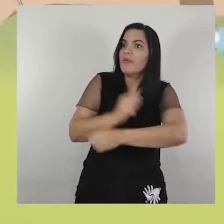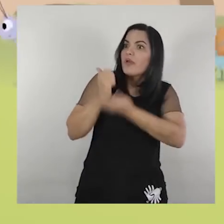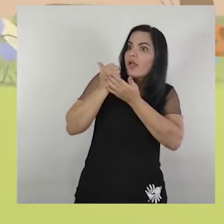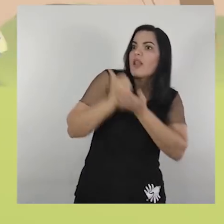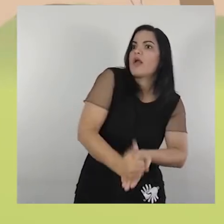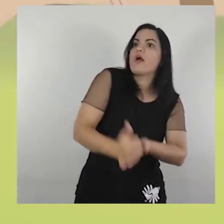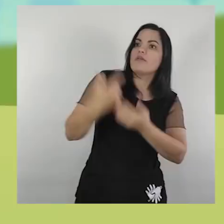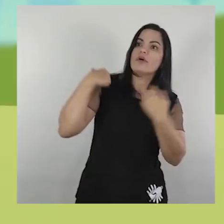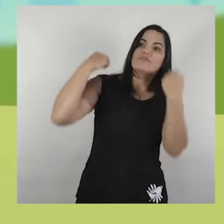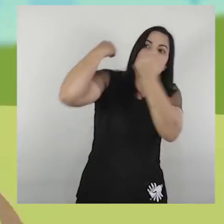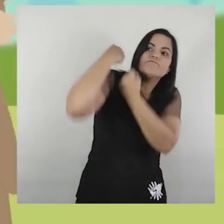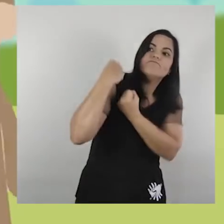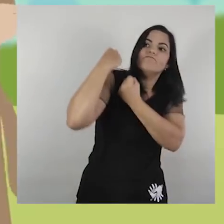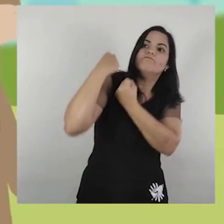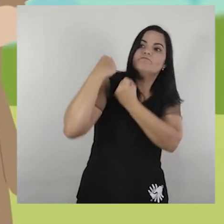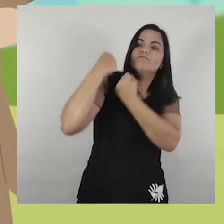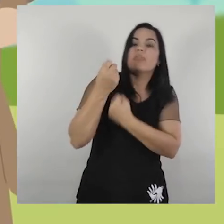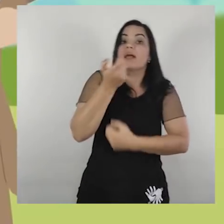biscoitos.